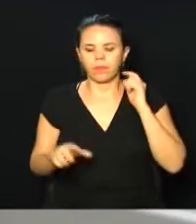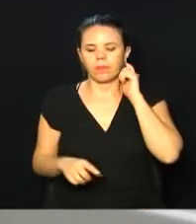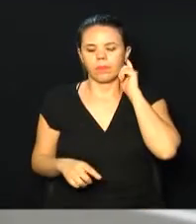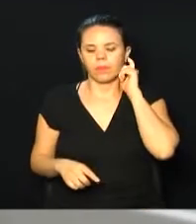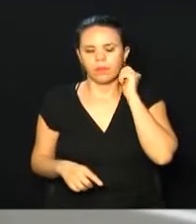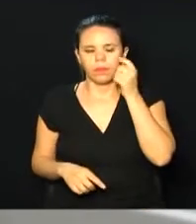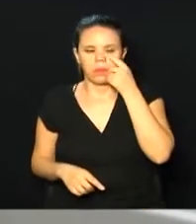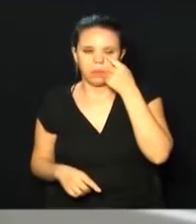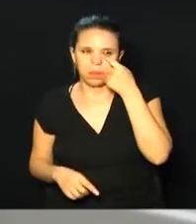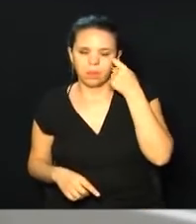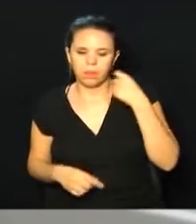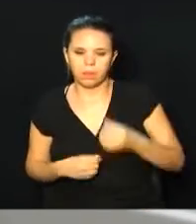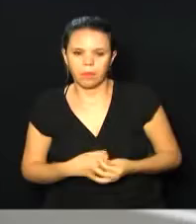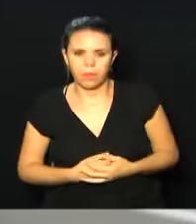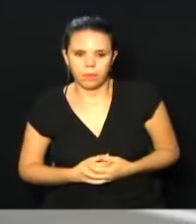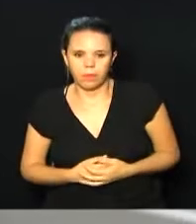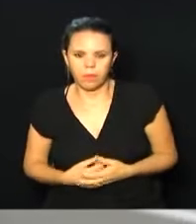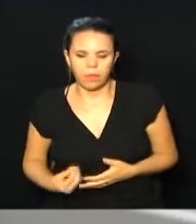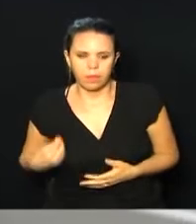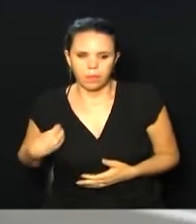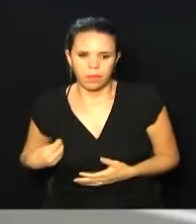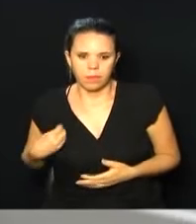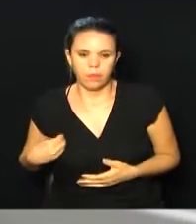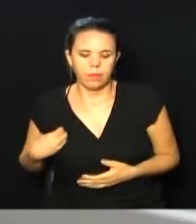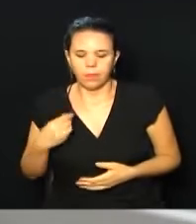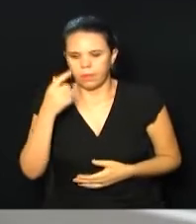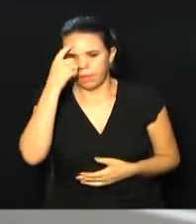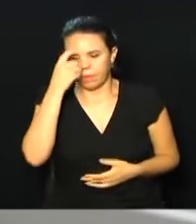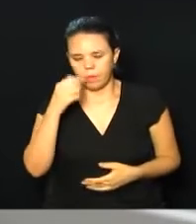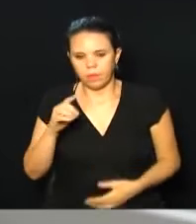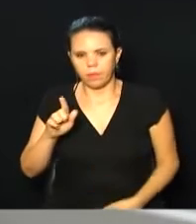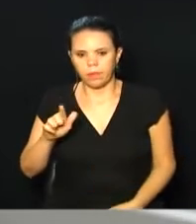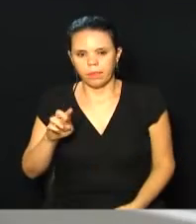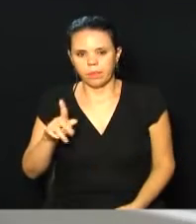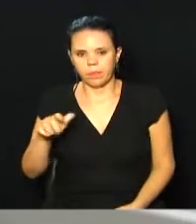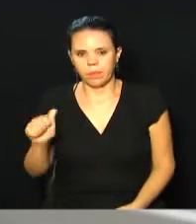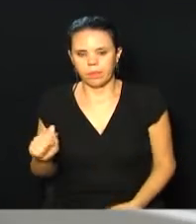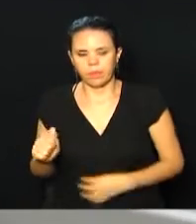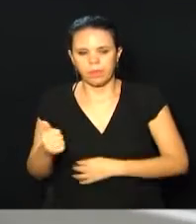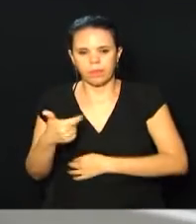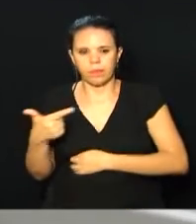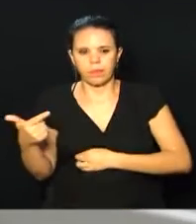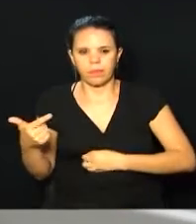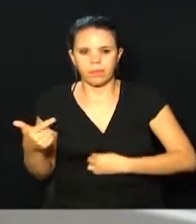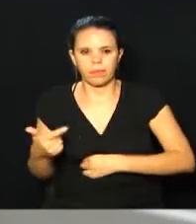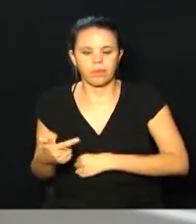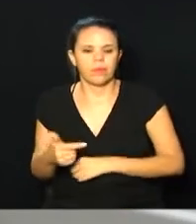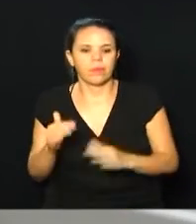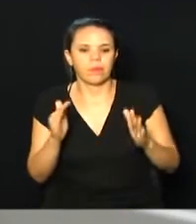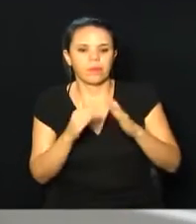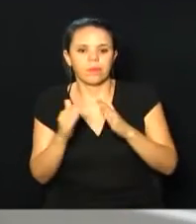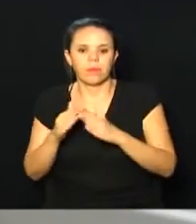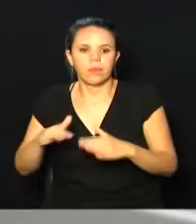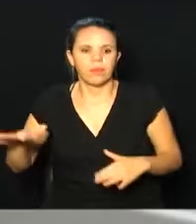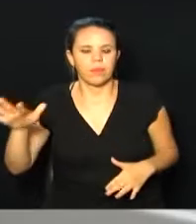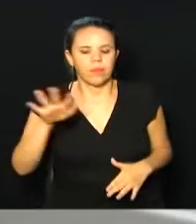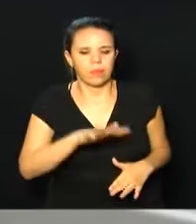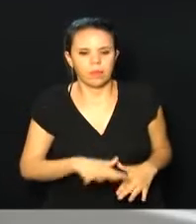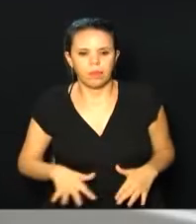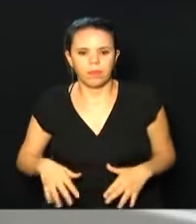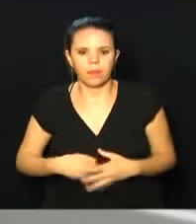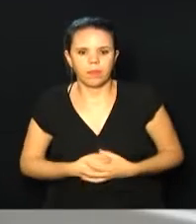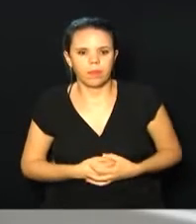inclusive a gente está com aquela questão na Gleba B, das 12 casas que foram